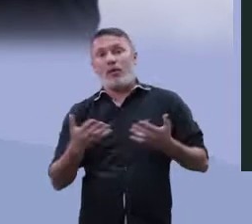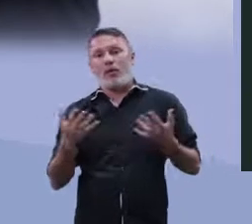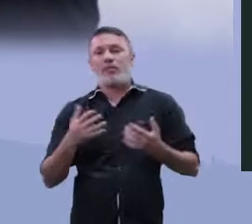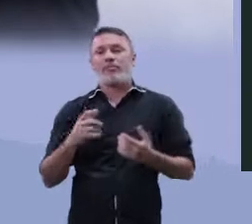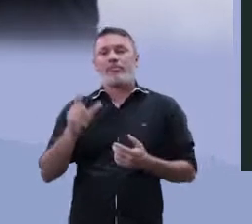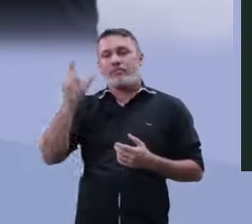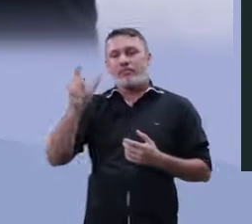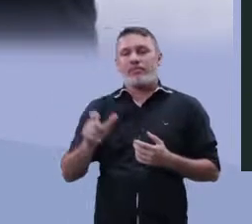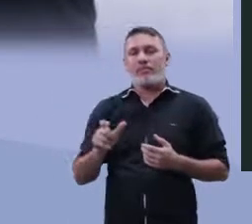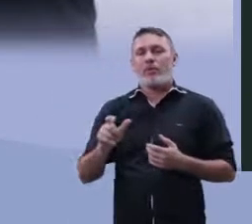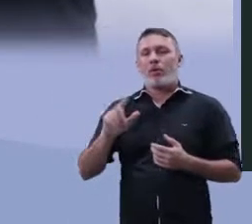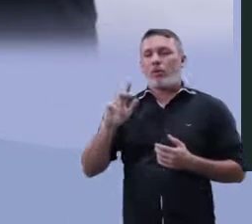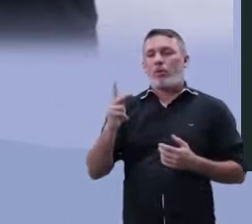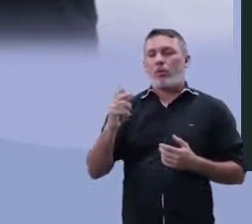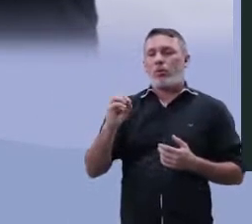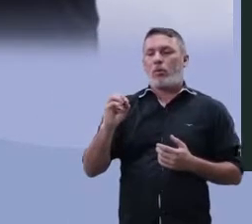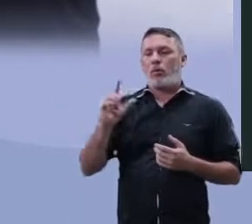o